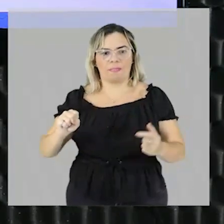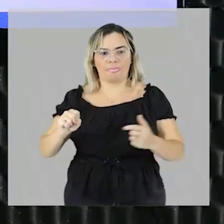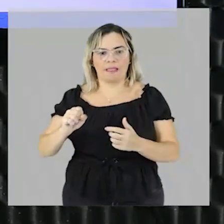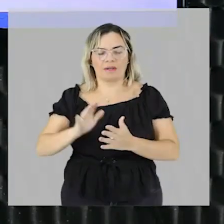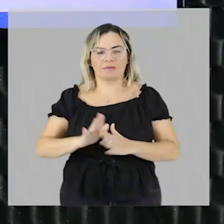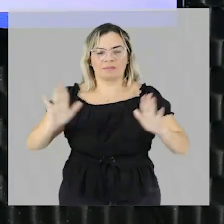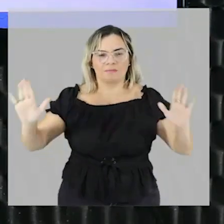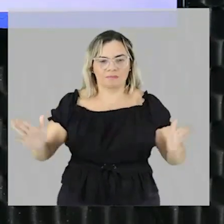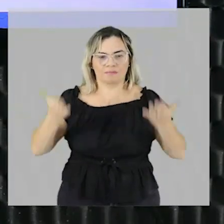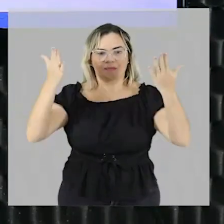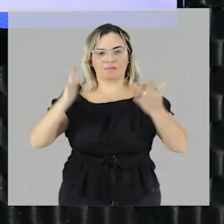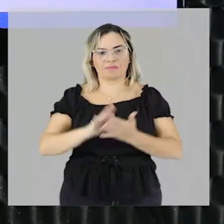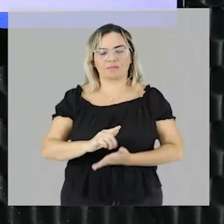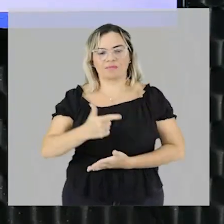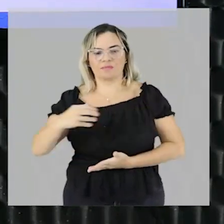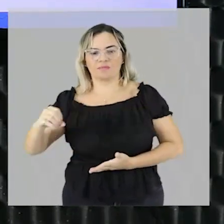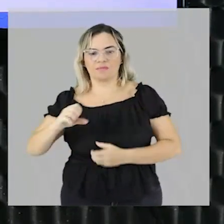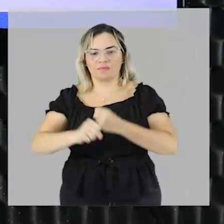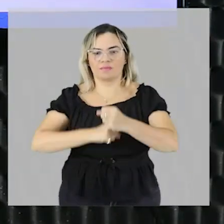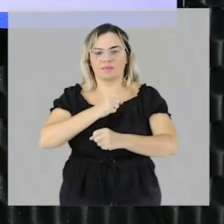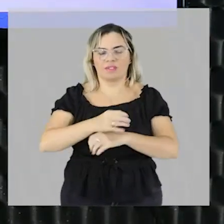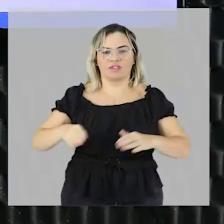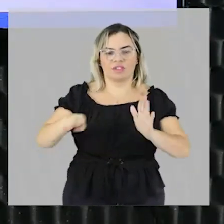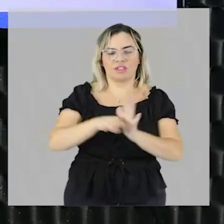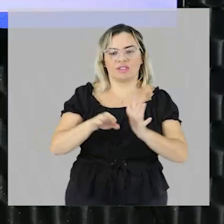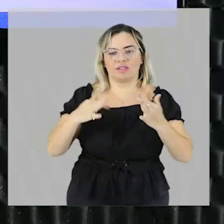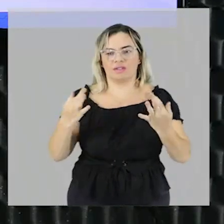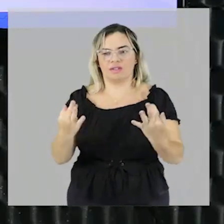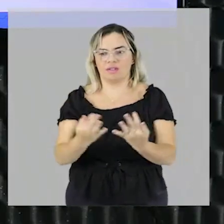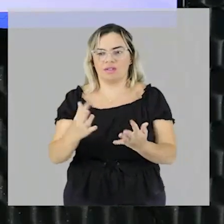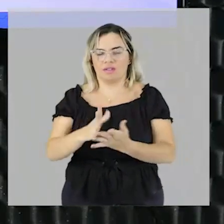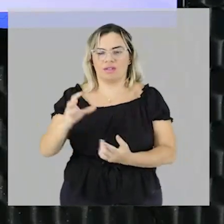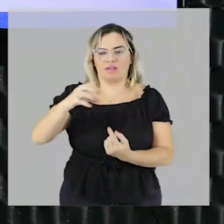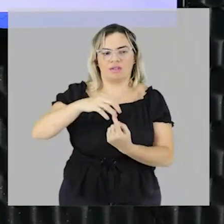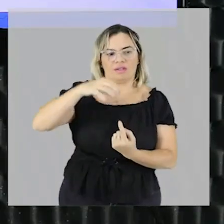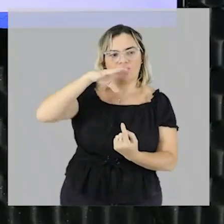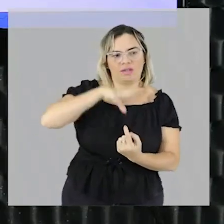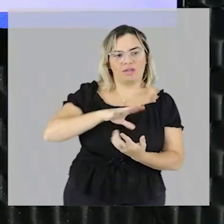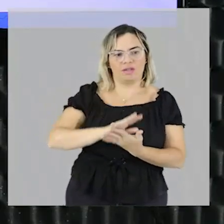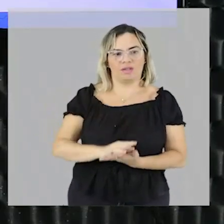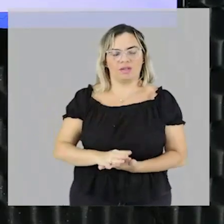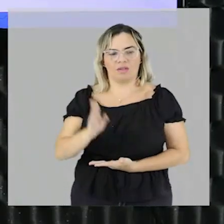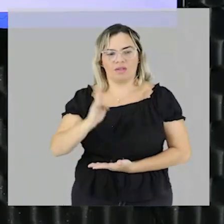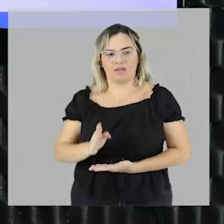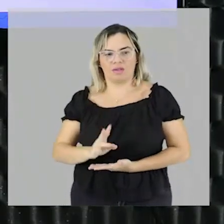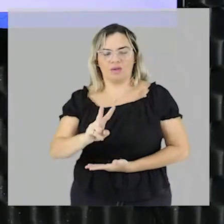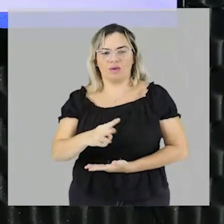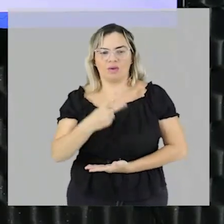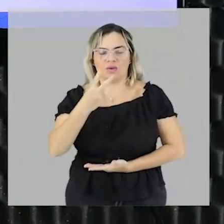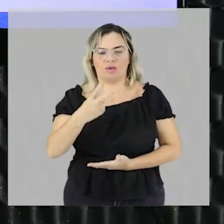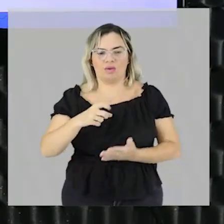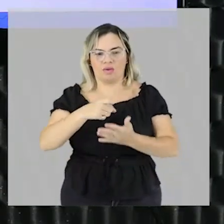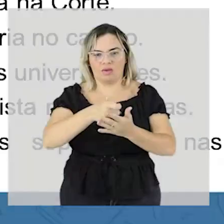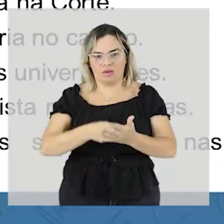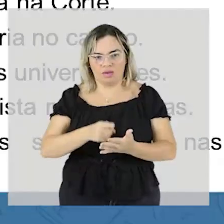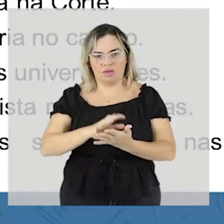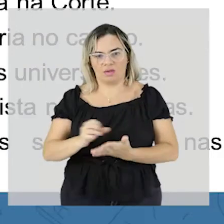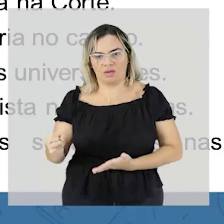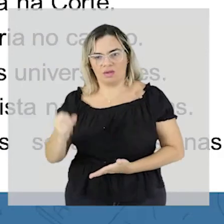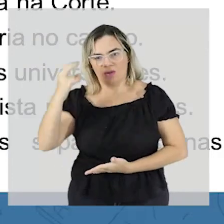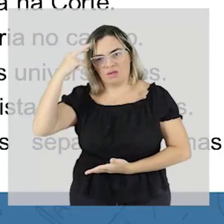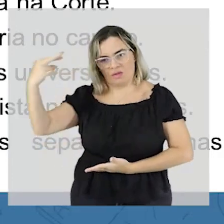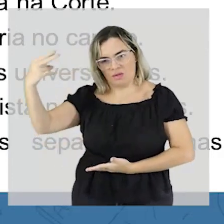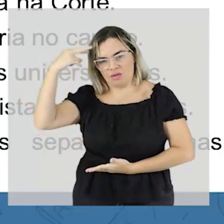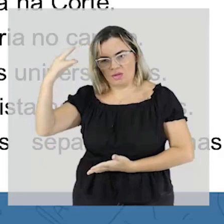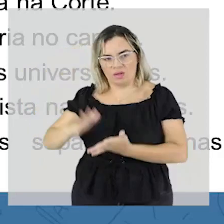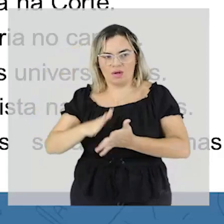portuguesa ao Brasil. Nos textos, dois importantes historiadores brasileiros se posicionam diante de